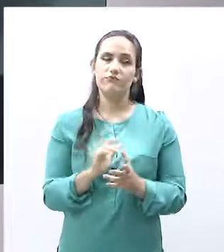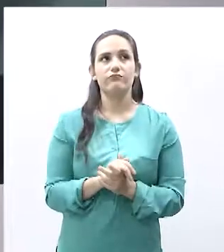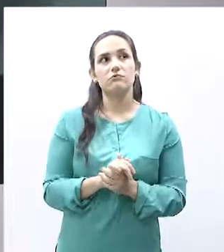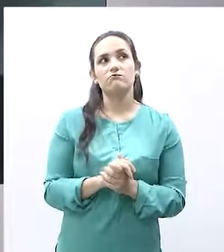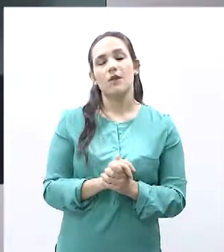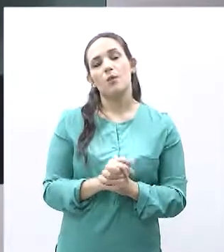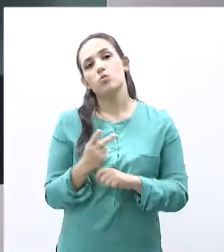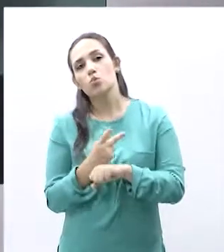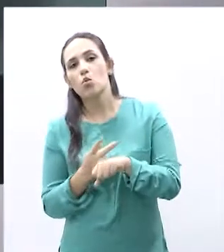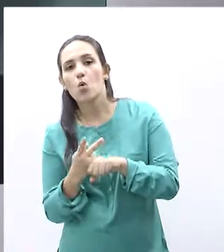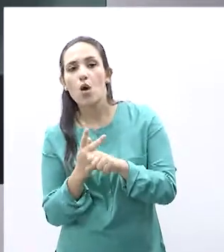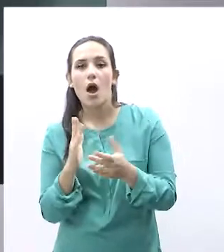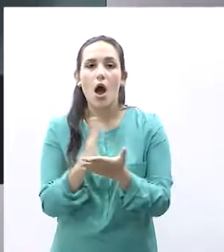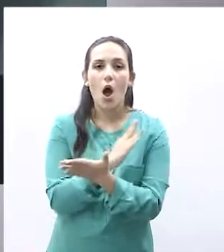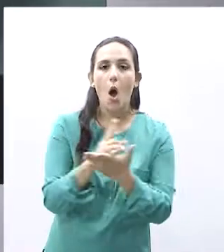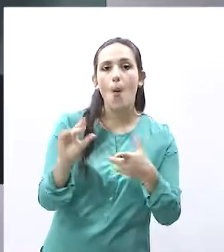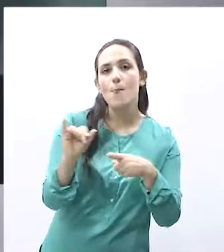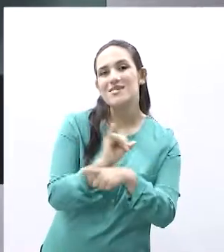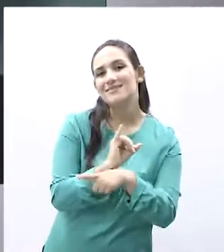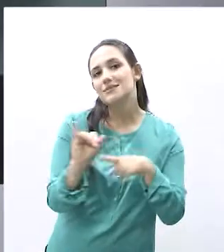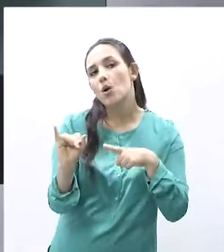desenvolver algumas